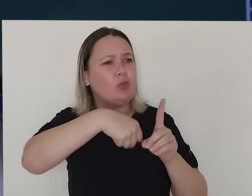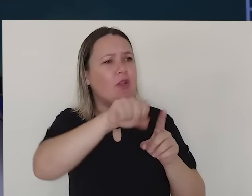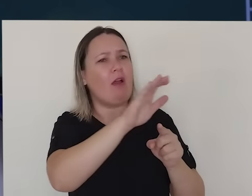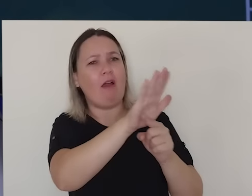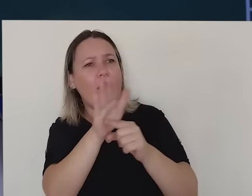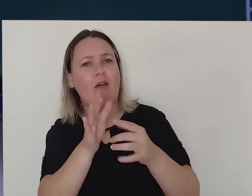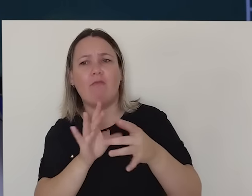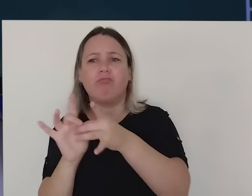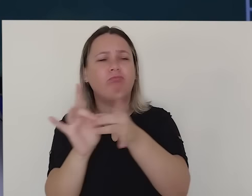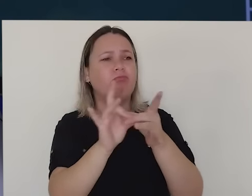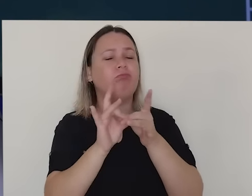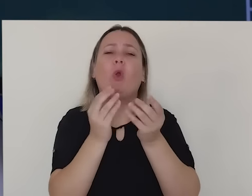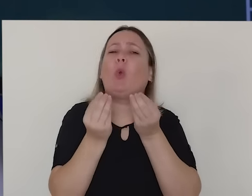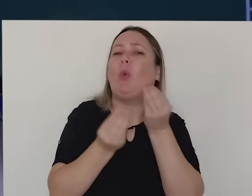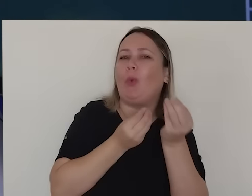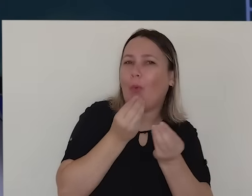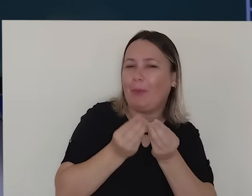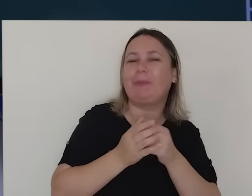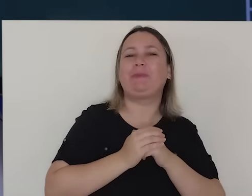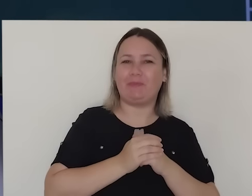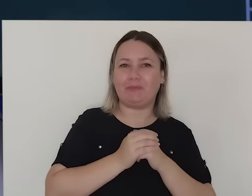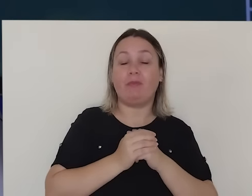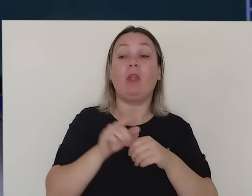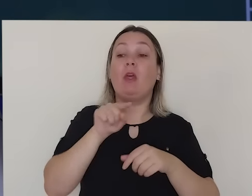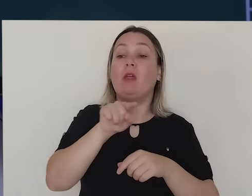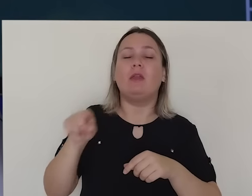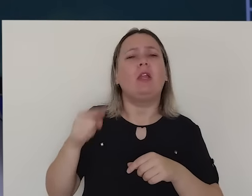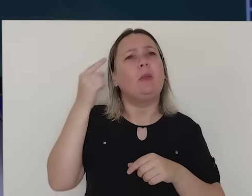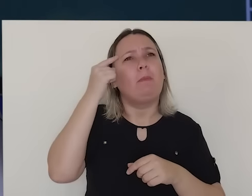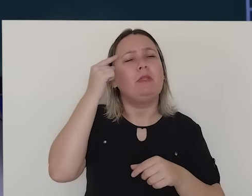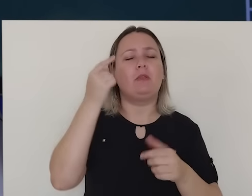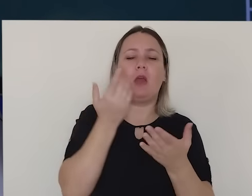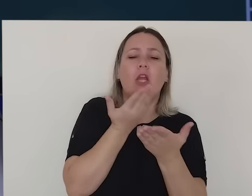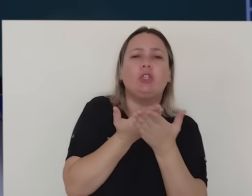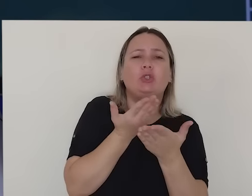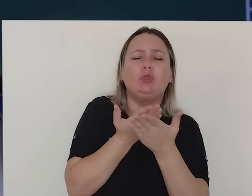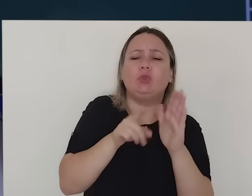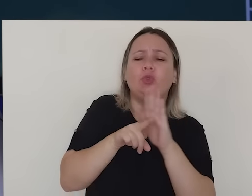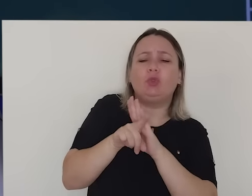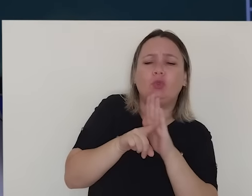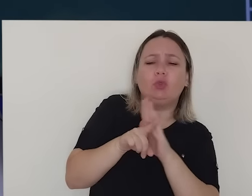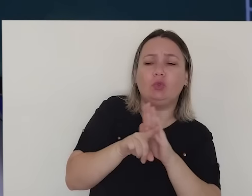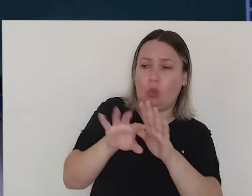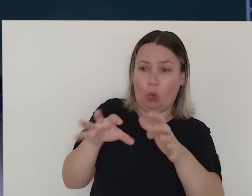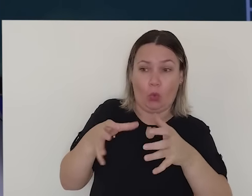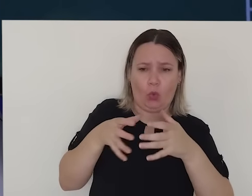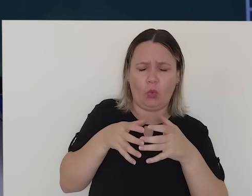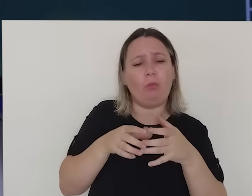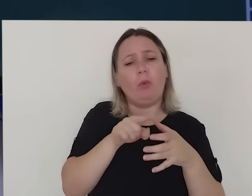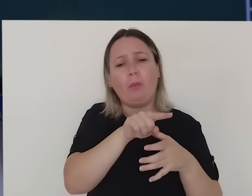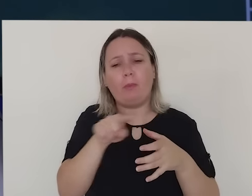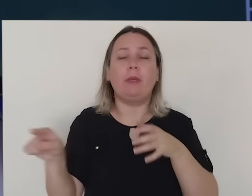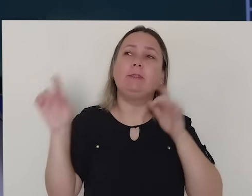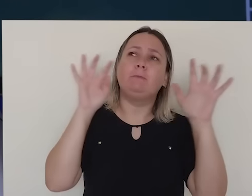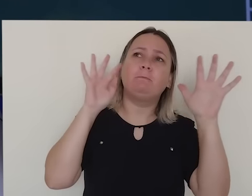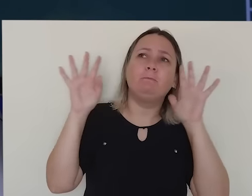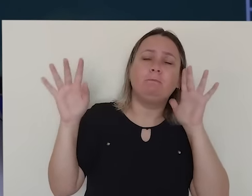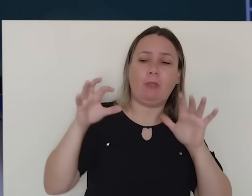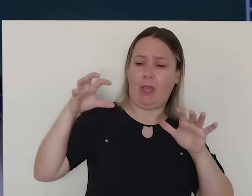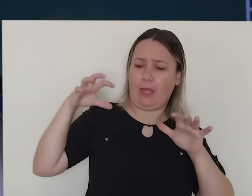desenvolvimento das pessoas e ali a gente fez um estudo grande em conjunto e as unidades as